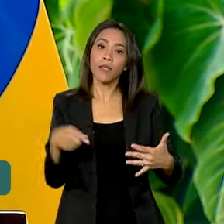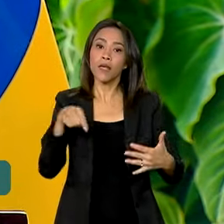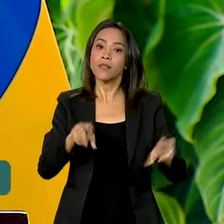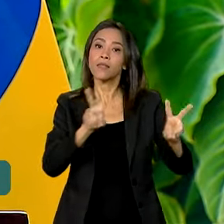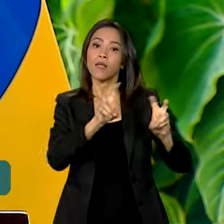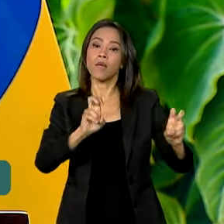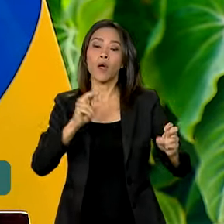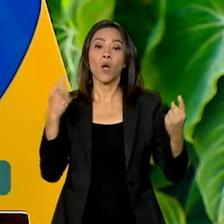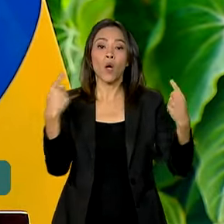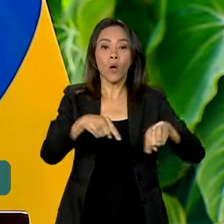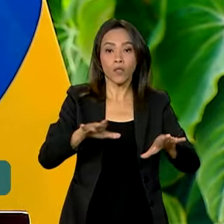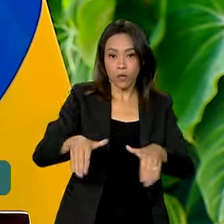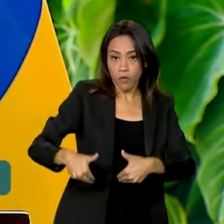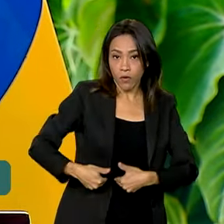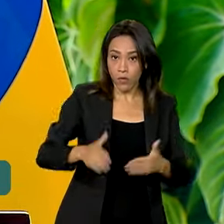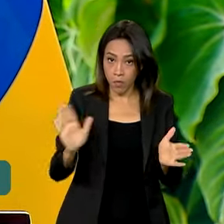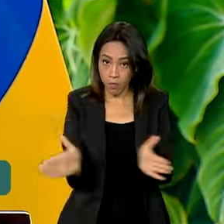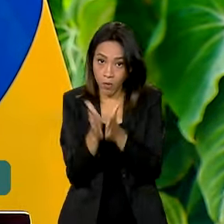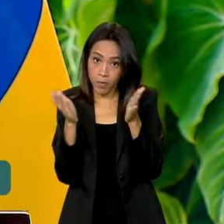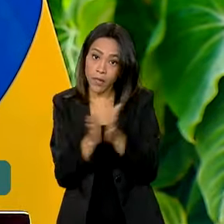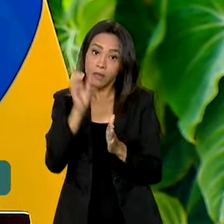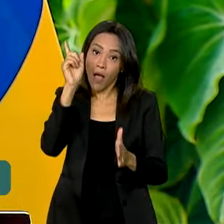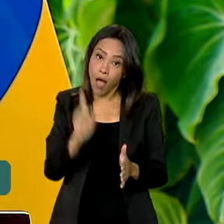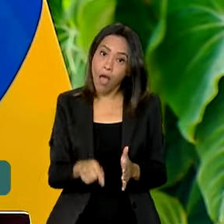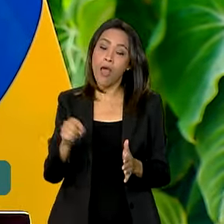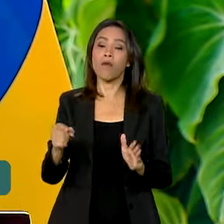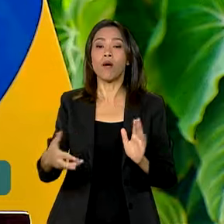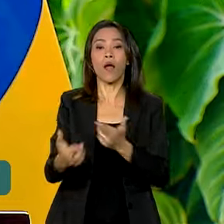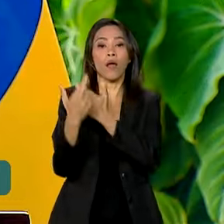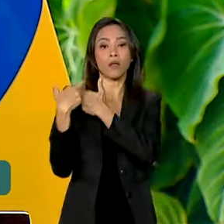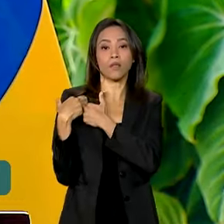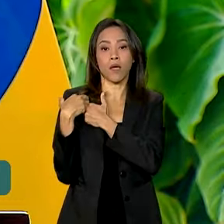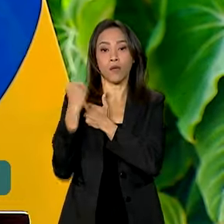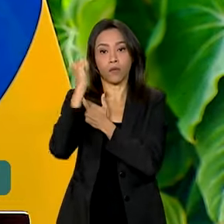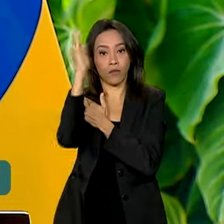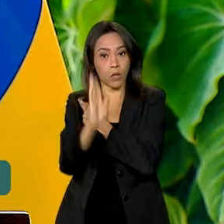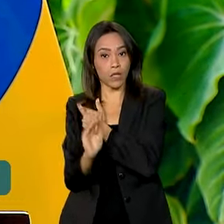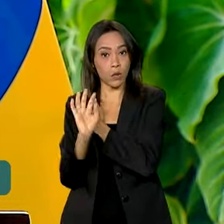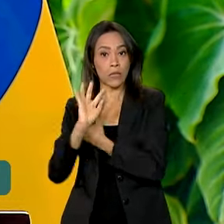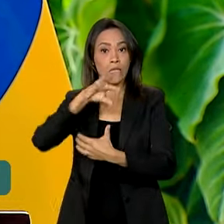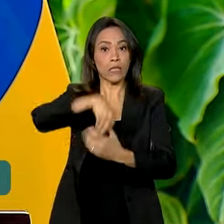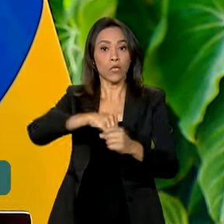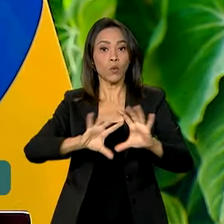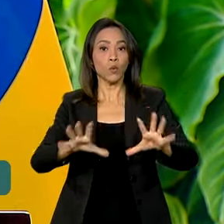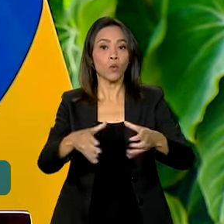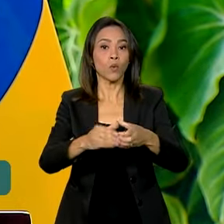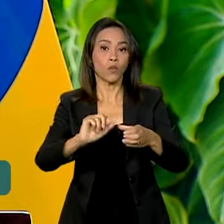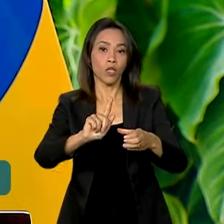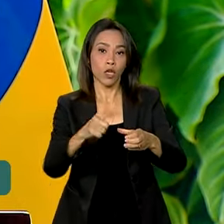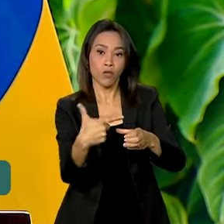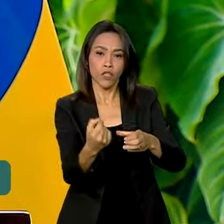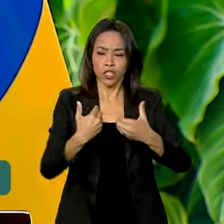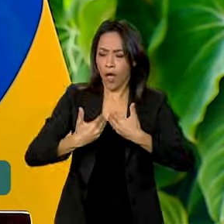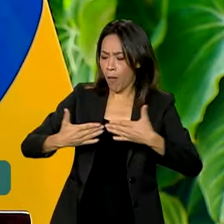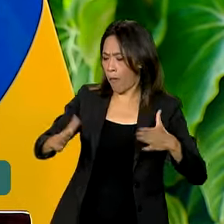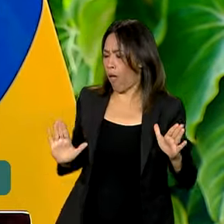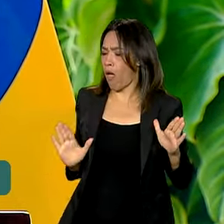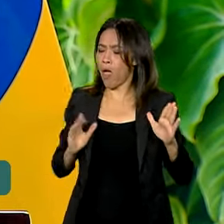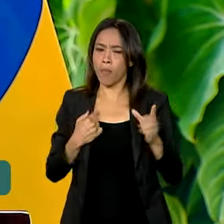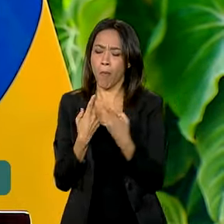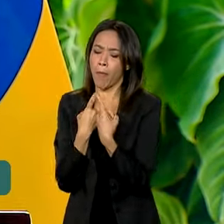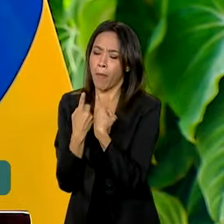dos principais resultados da presidência brasileira do G20. Ela estará aberta a todos os países e